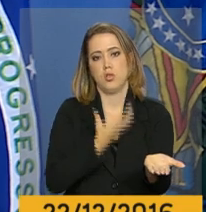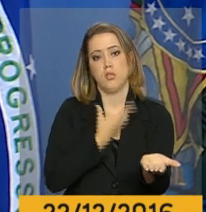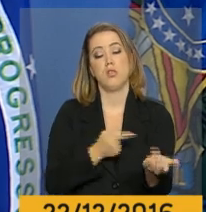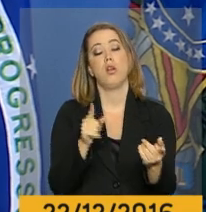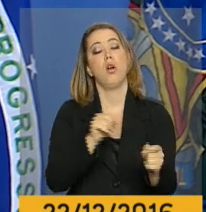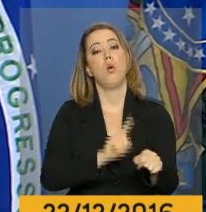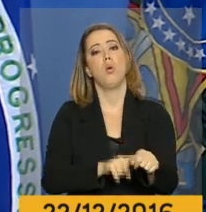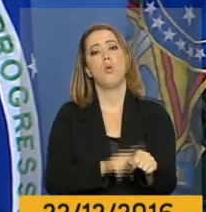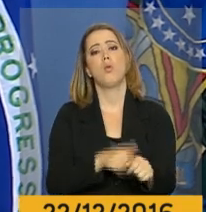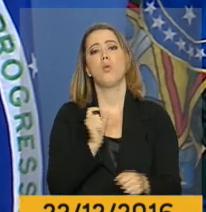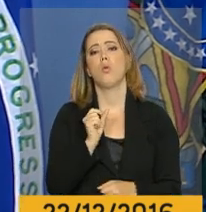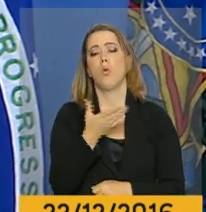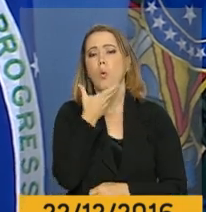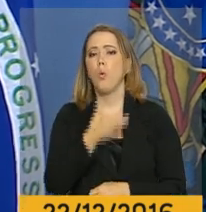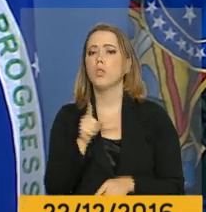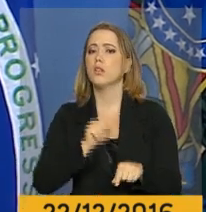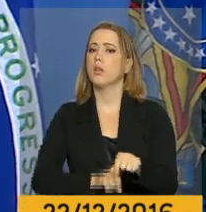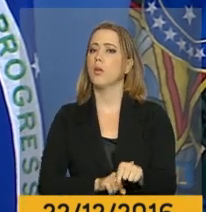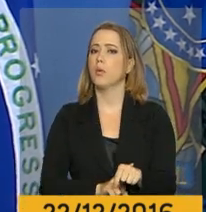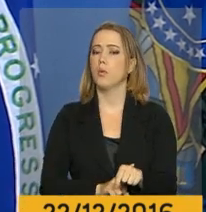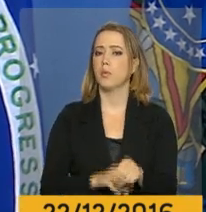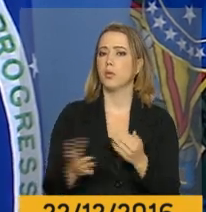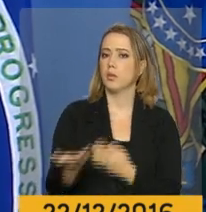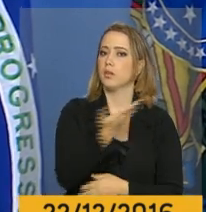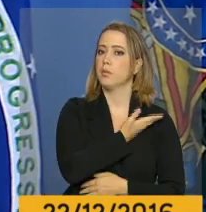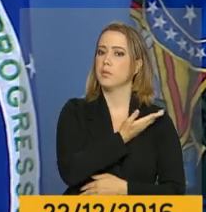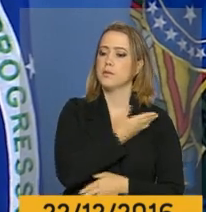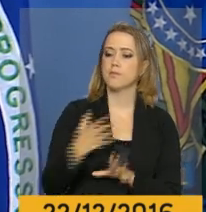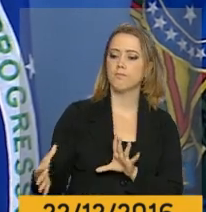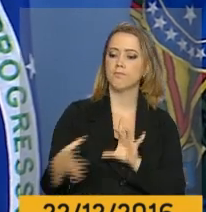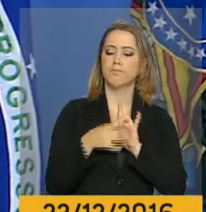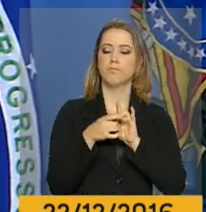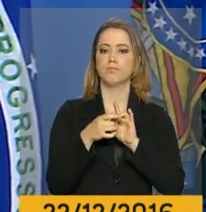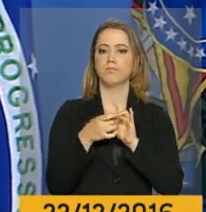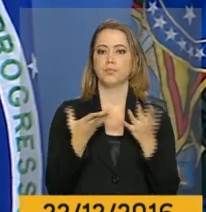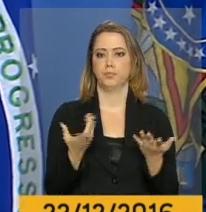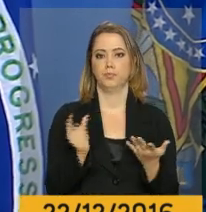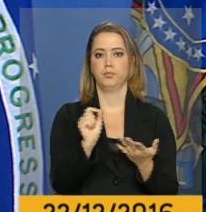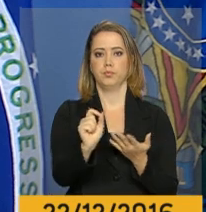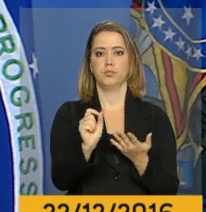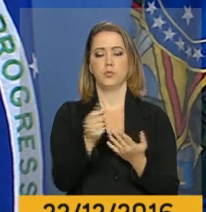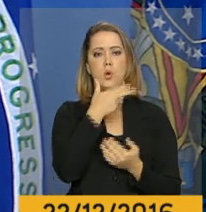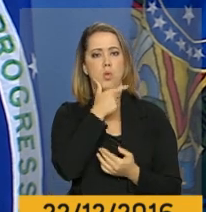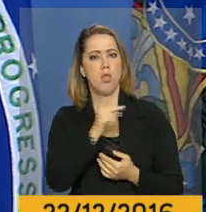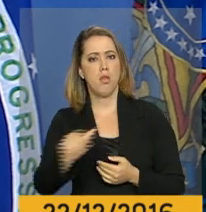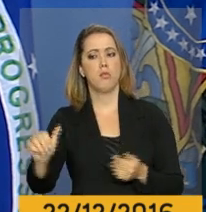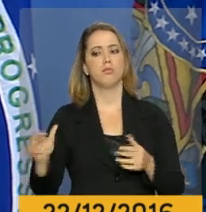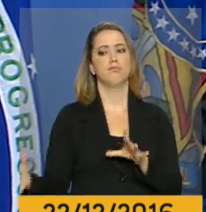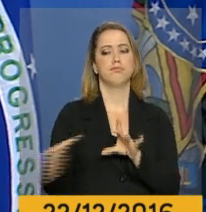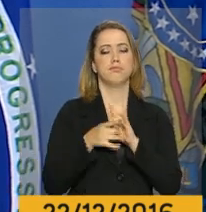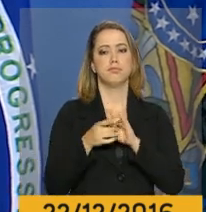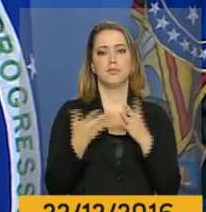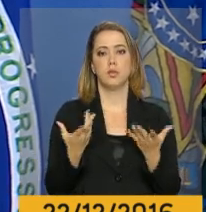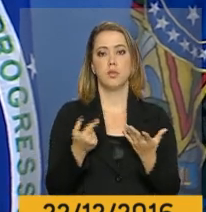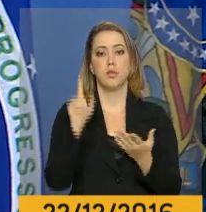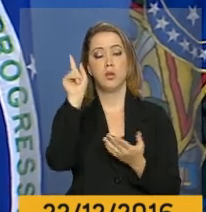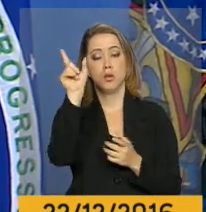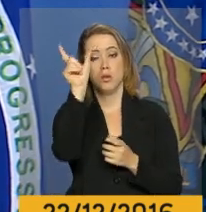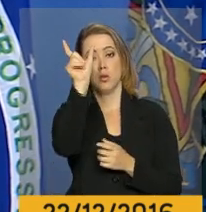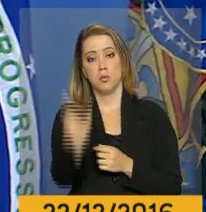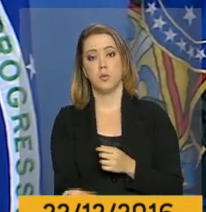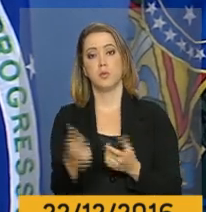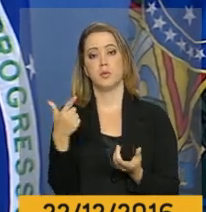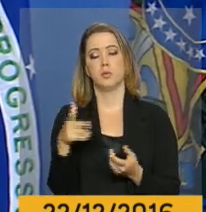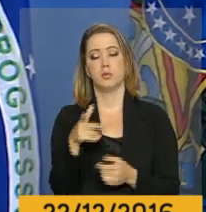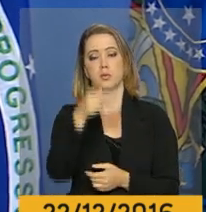o momento da solidariedade, é o momento da irmanação, é o momento em que as pessoas